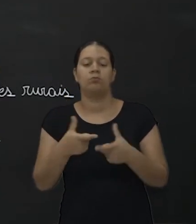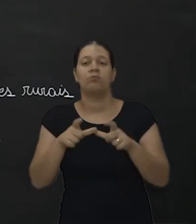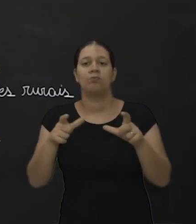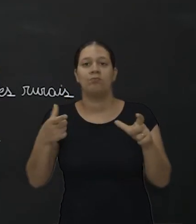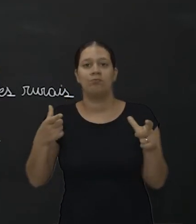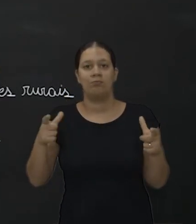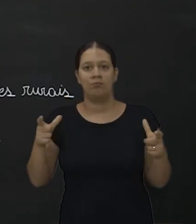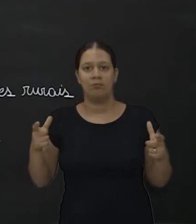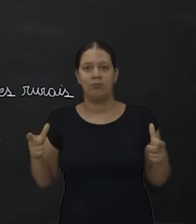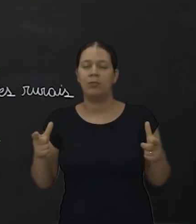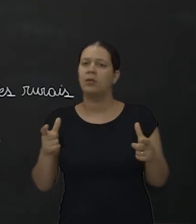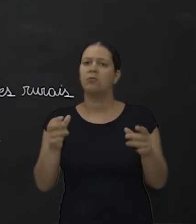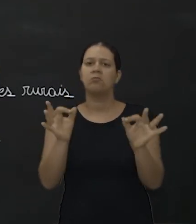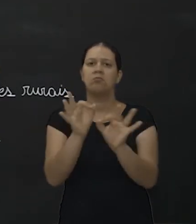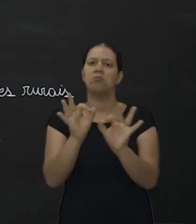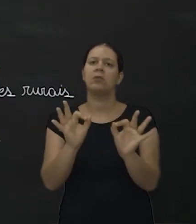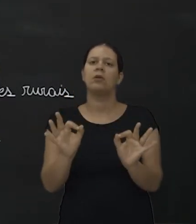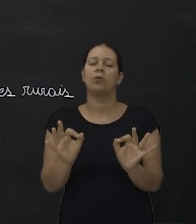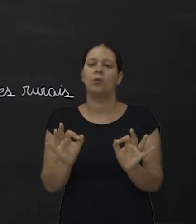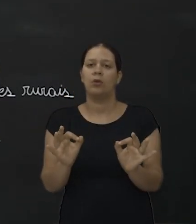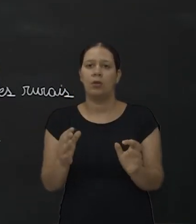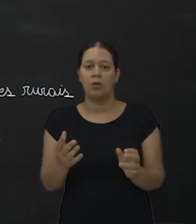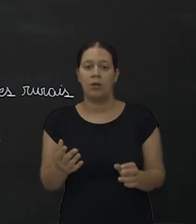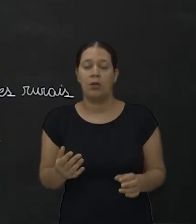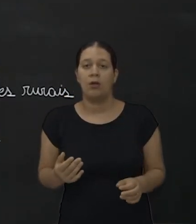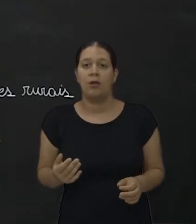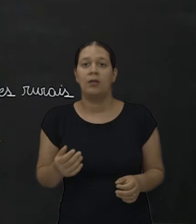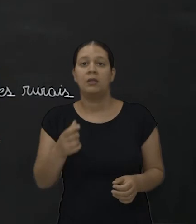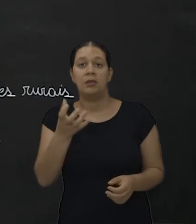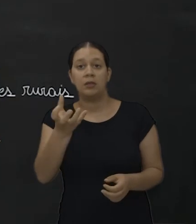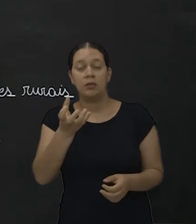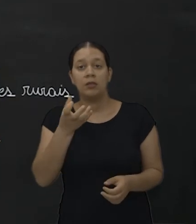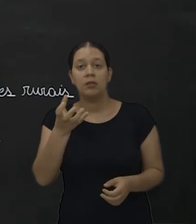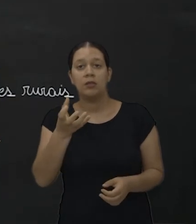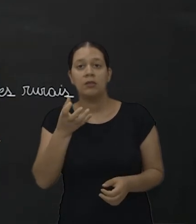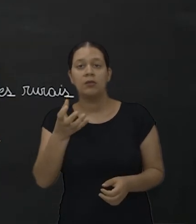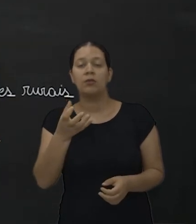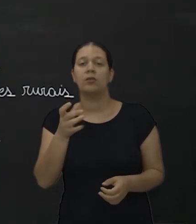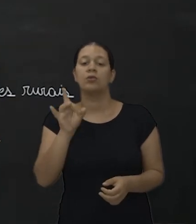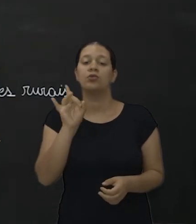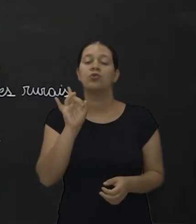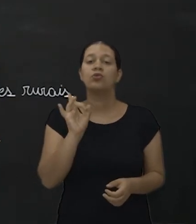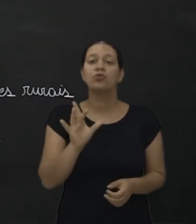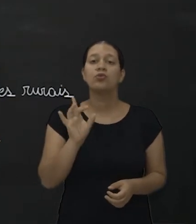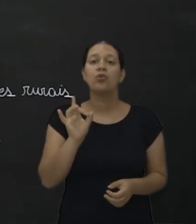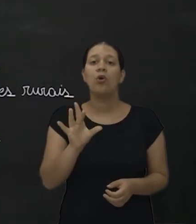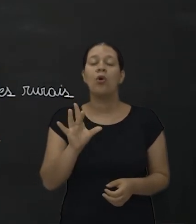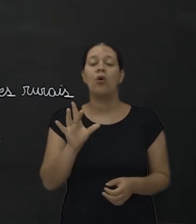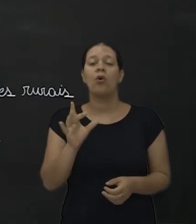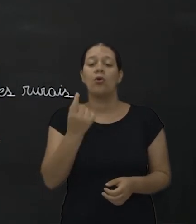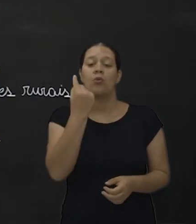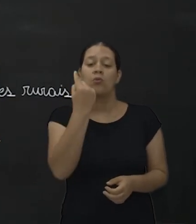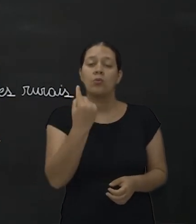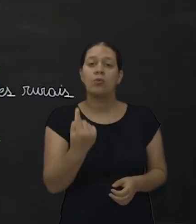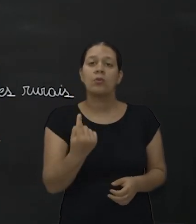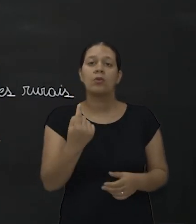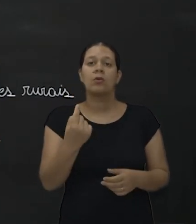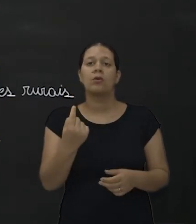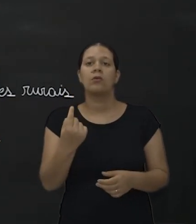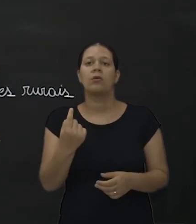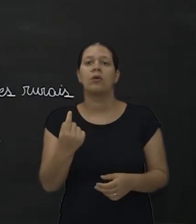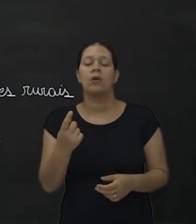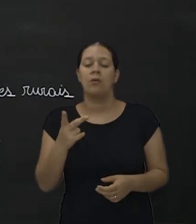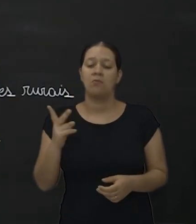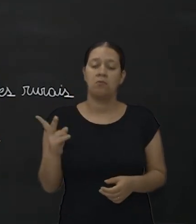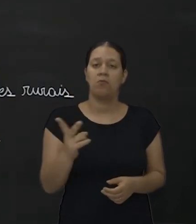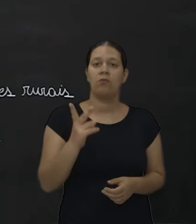crescesse de forma autônoma. Não era isso. Era em grandes propriedades, produzir só aquele produto que fosse muito valoroso